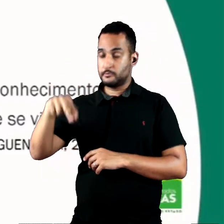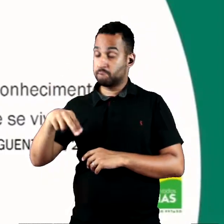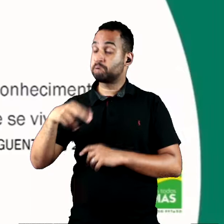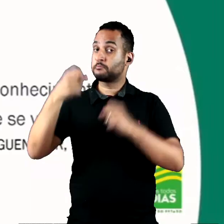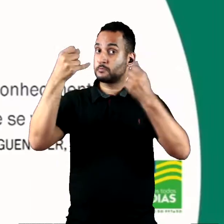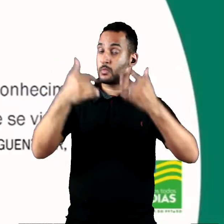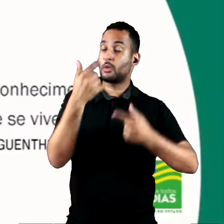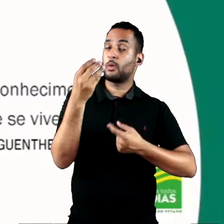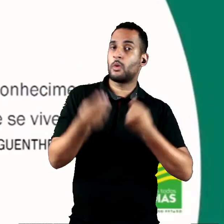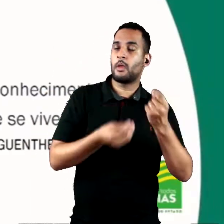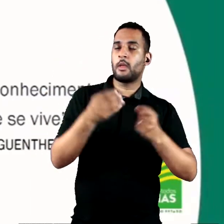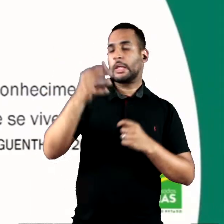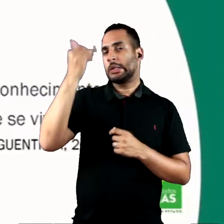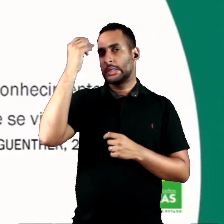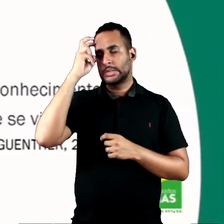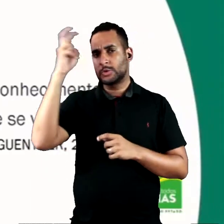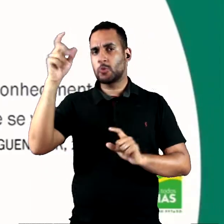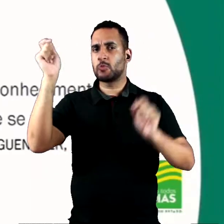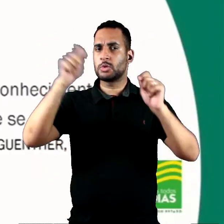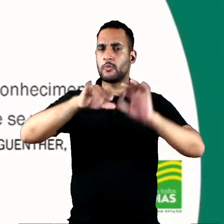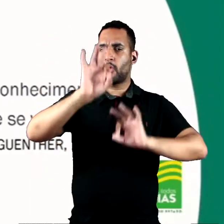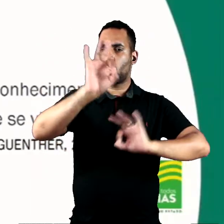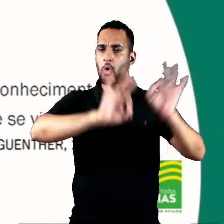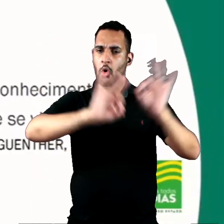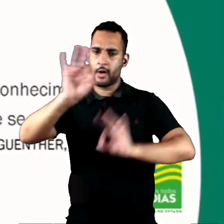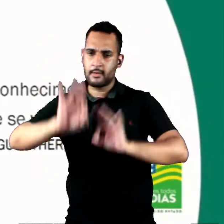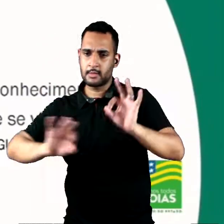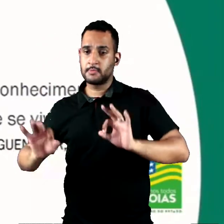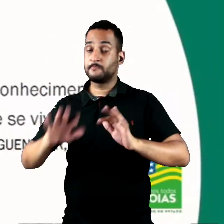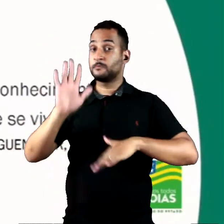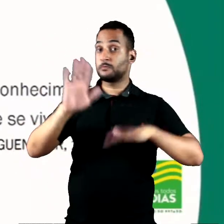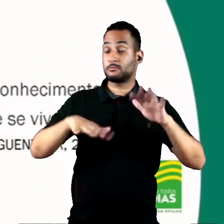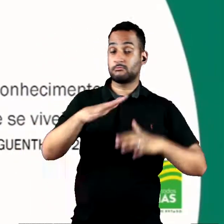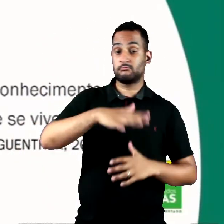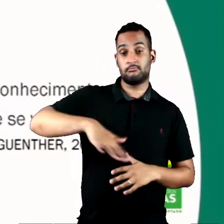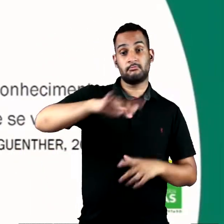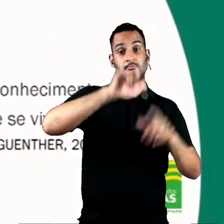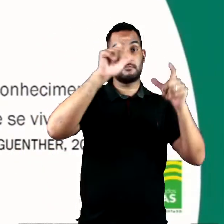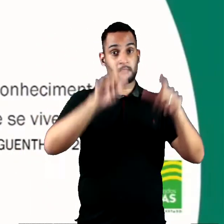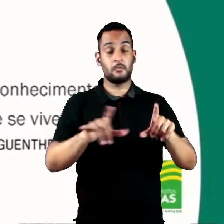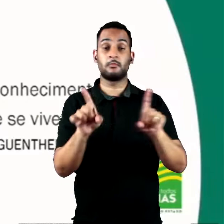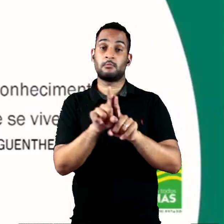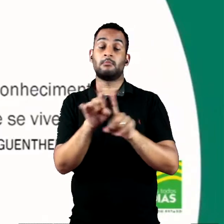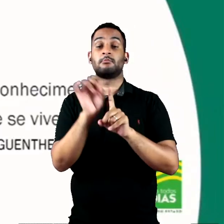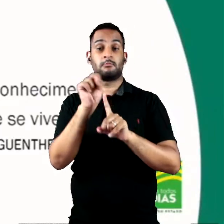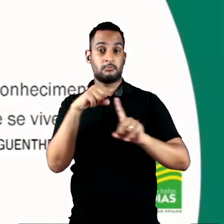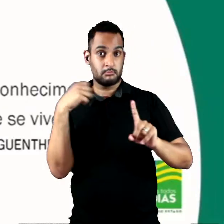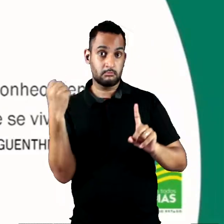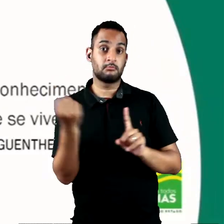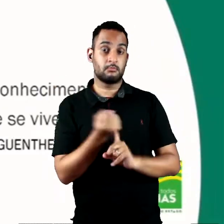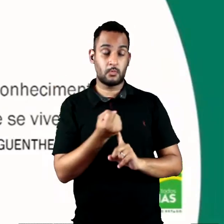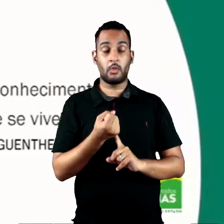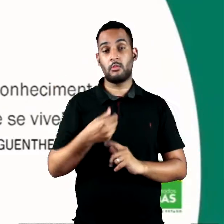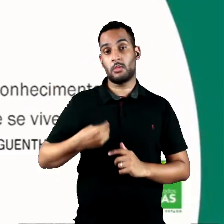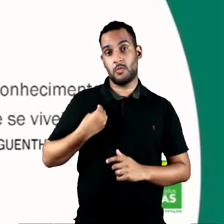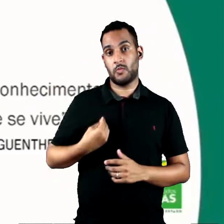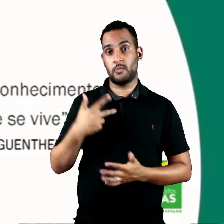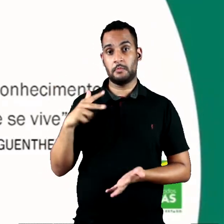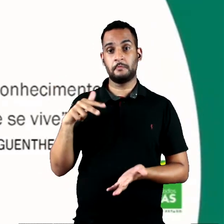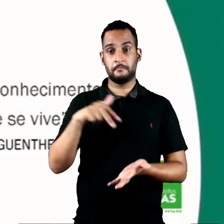e usar conhecimento, a qual depende do ambiente físico e social onde se